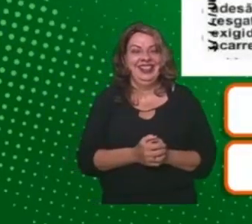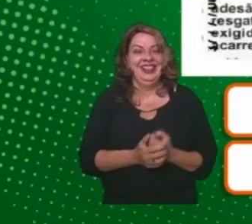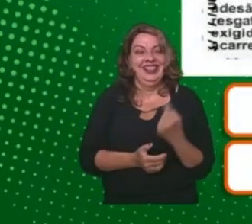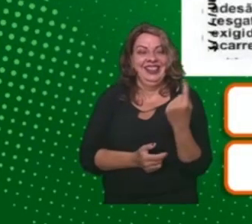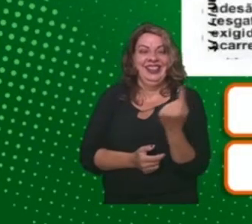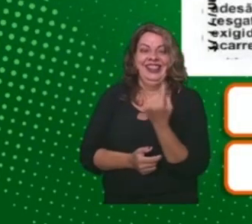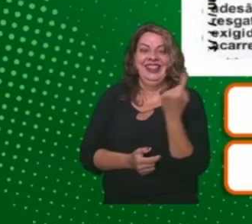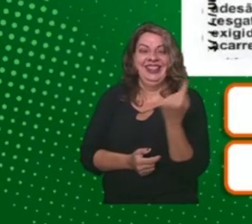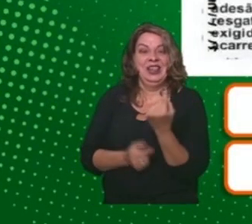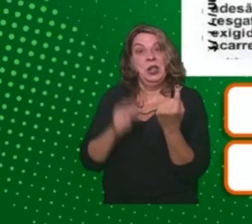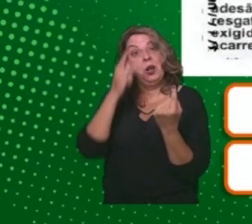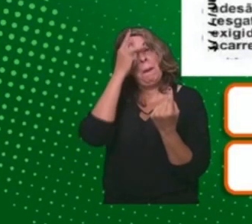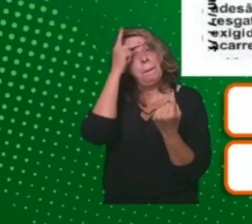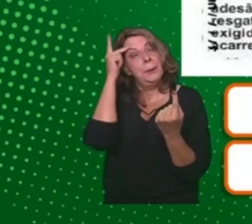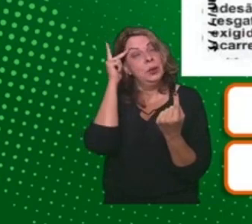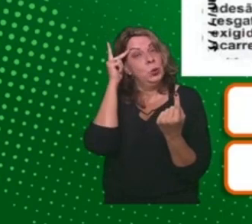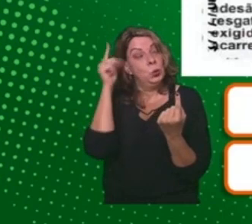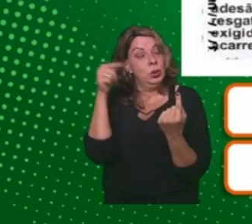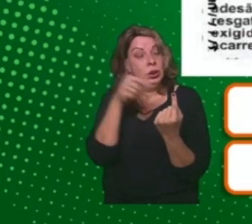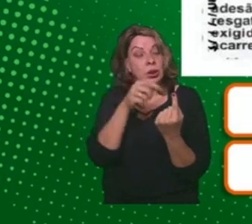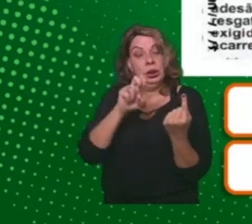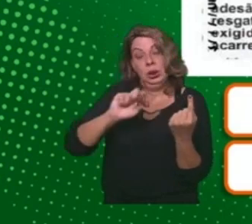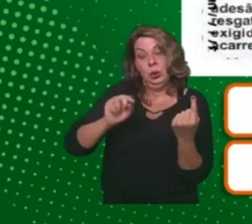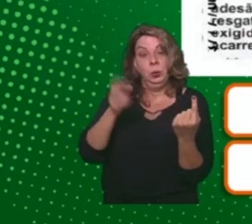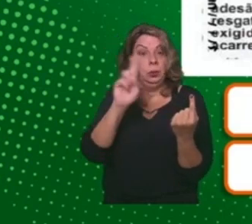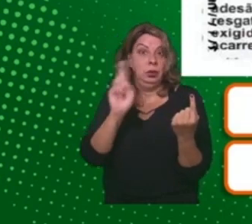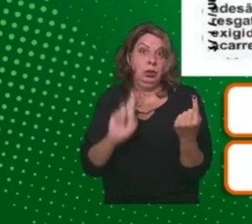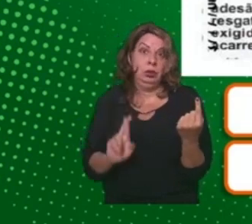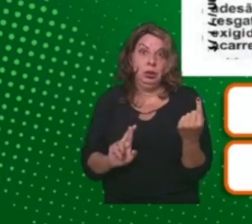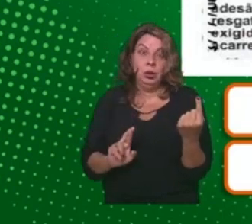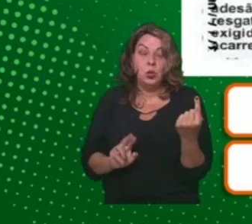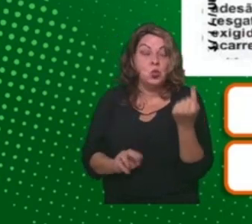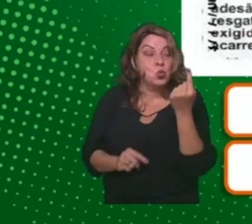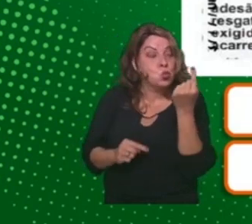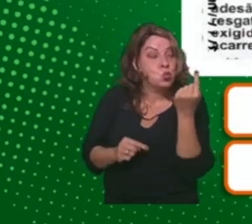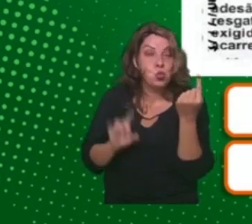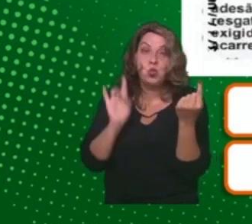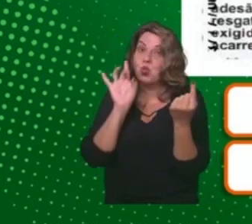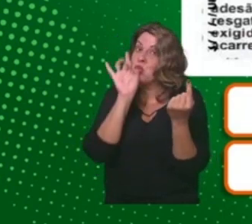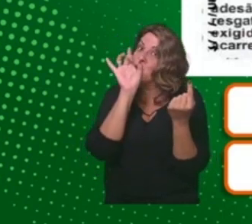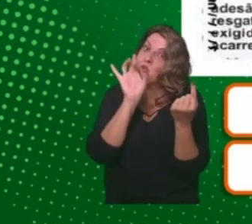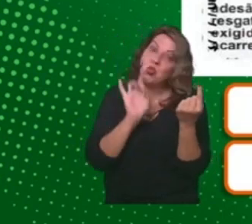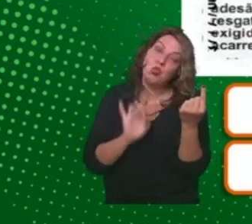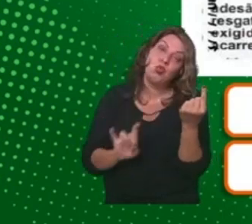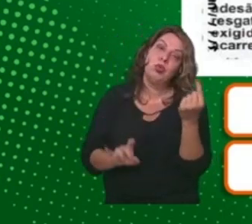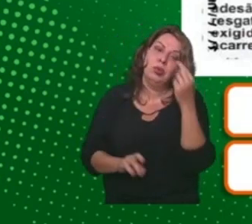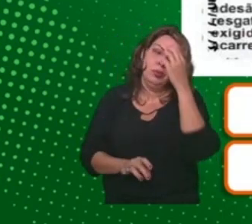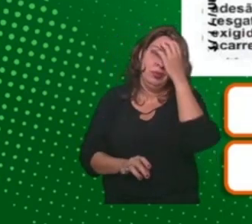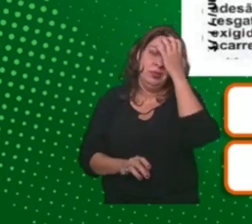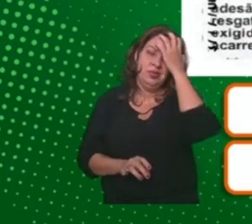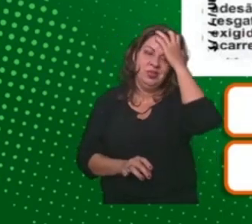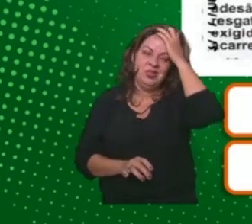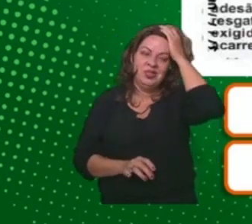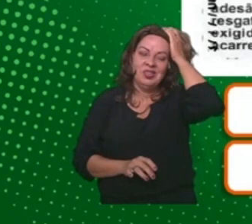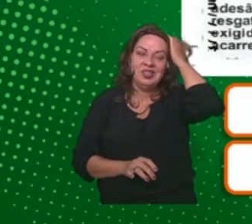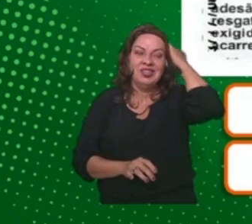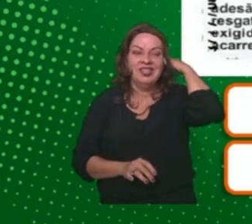só pra uma pessoa, são 5 mil reais. Sozinho. Independência mesmo, uh-huh.